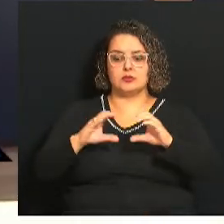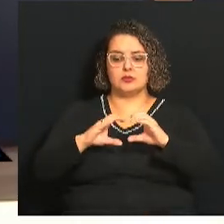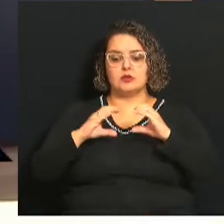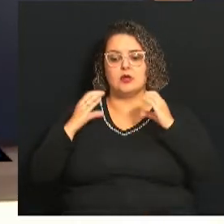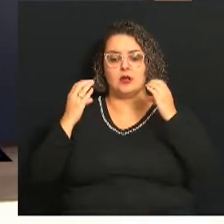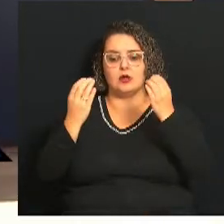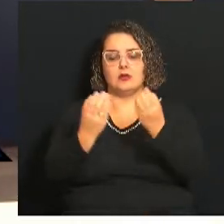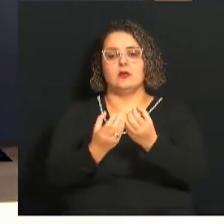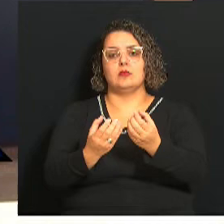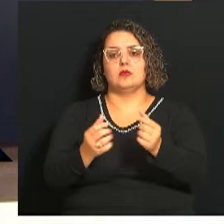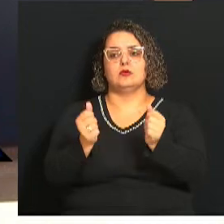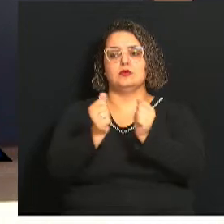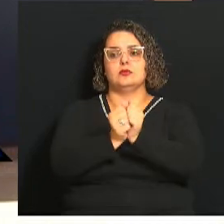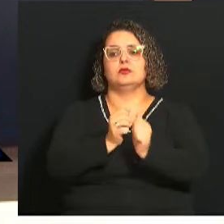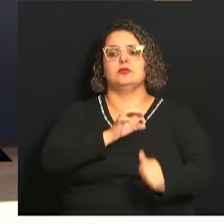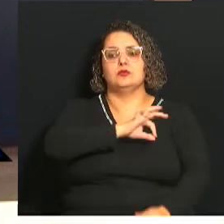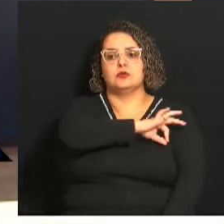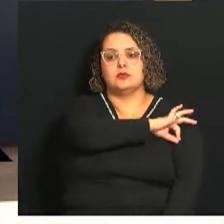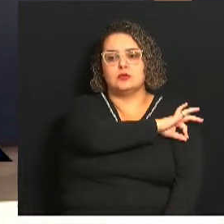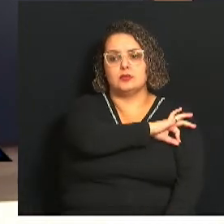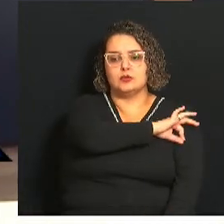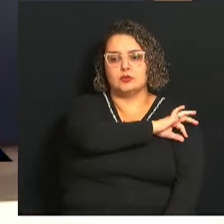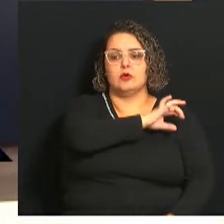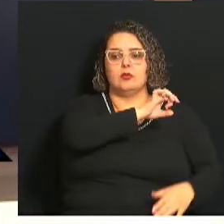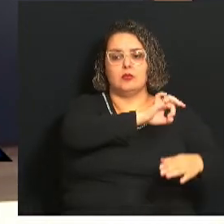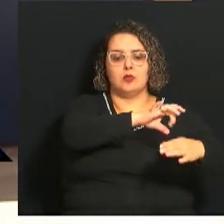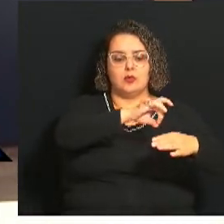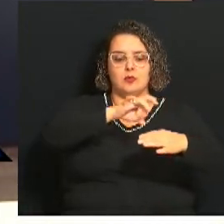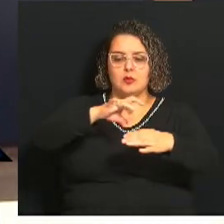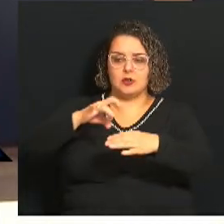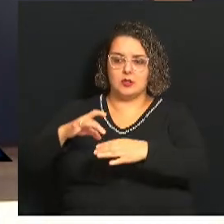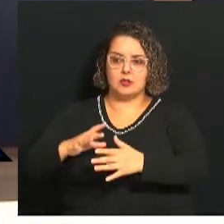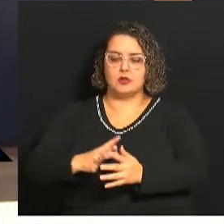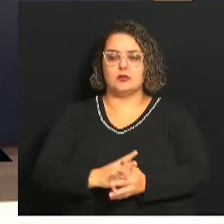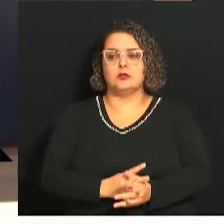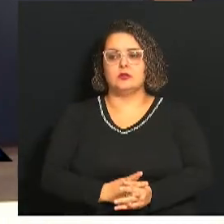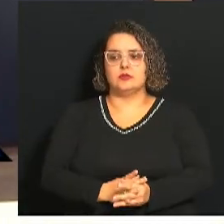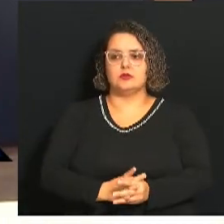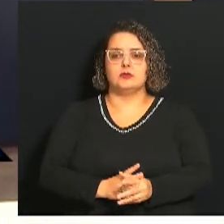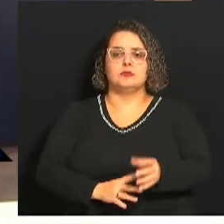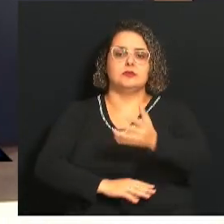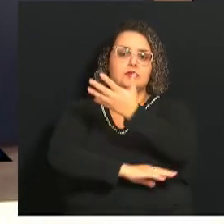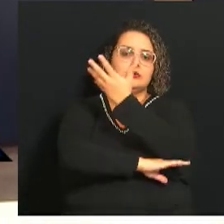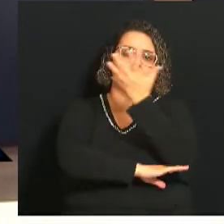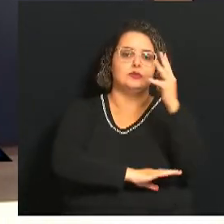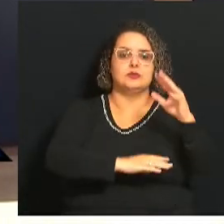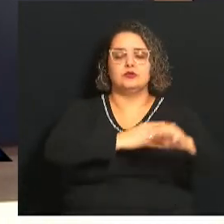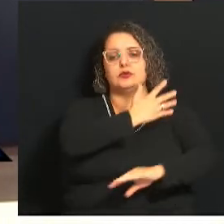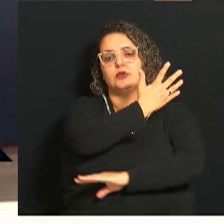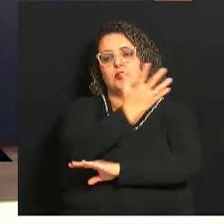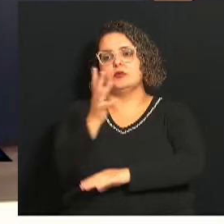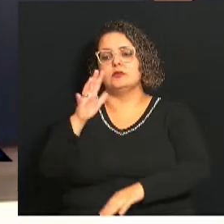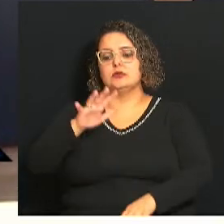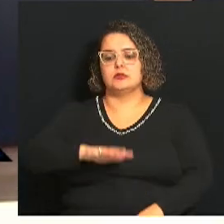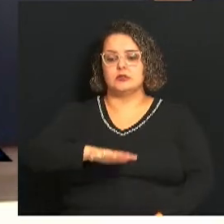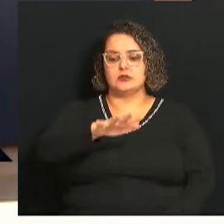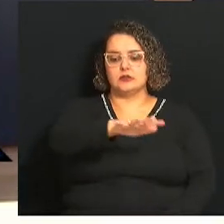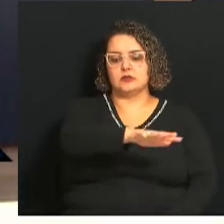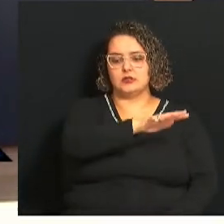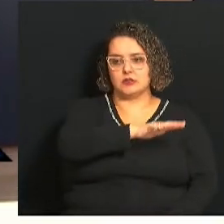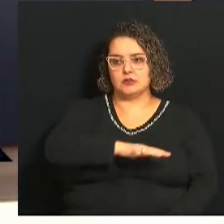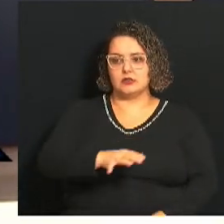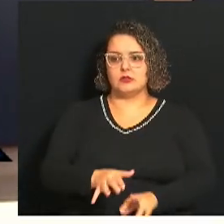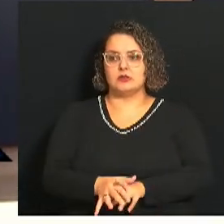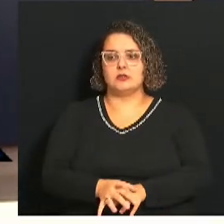com a prefeitura para o plantio, né, de árvores nessas regiões